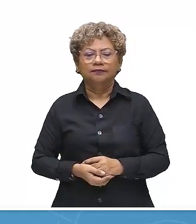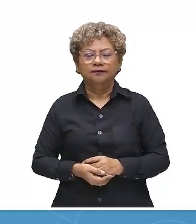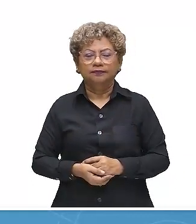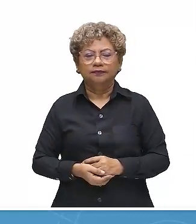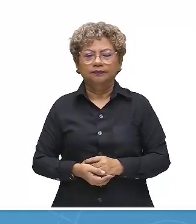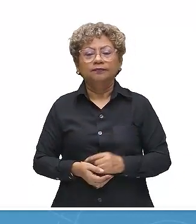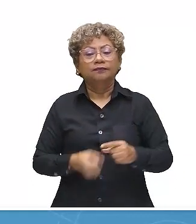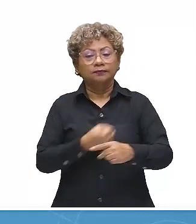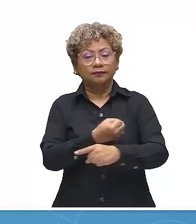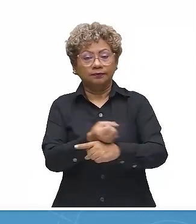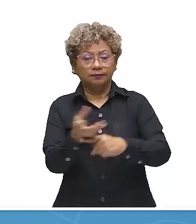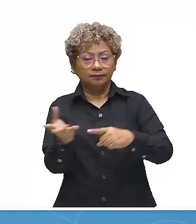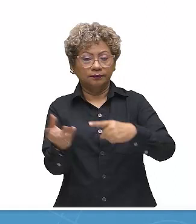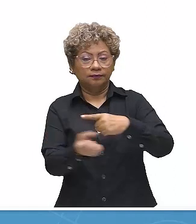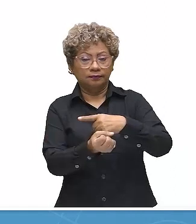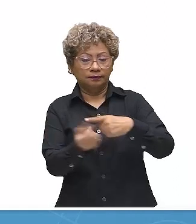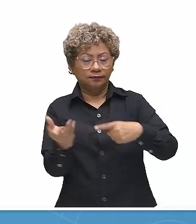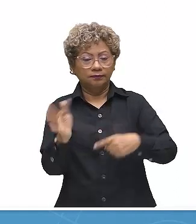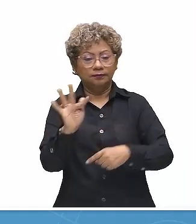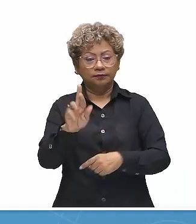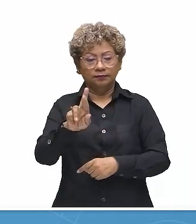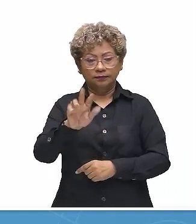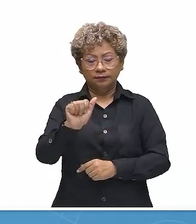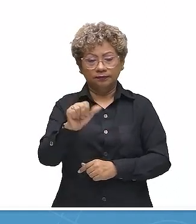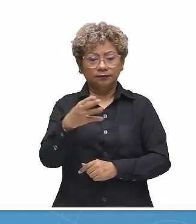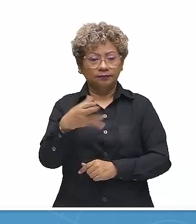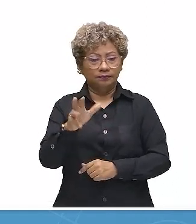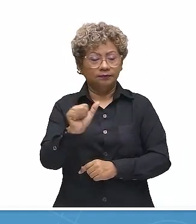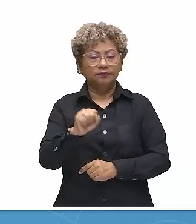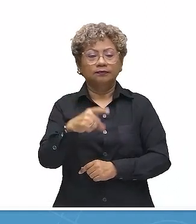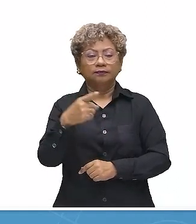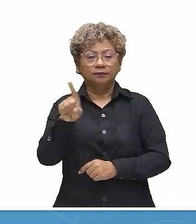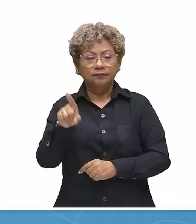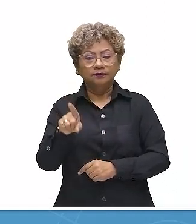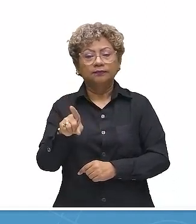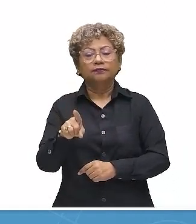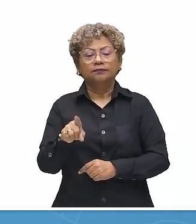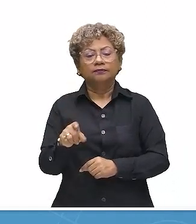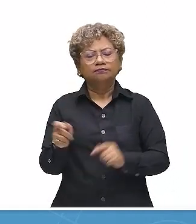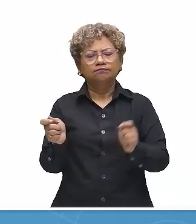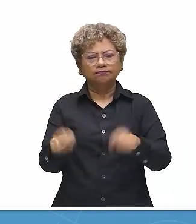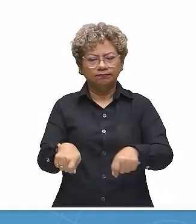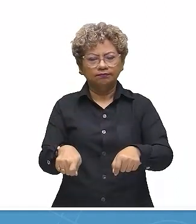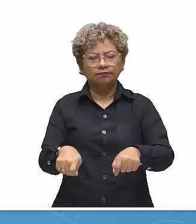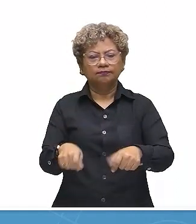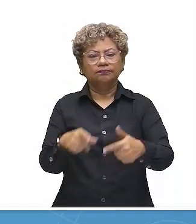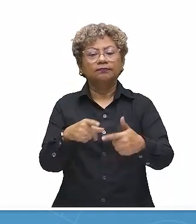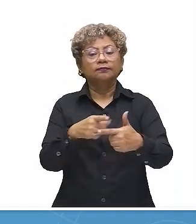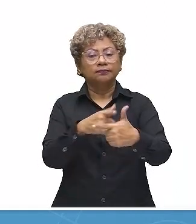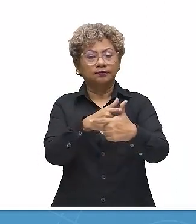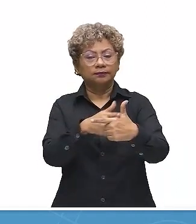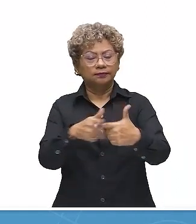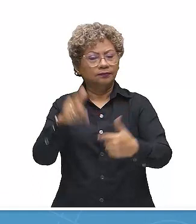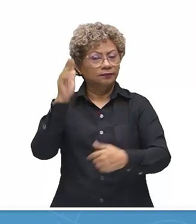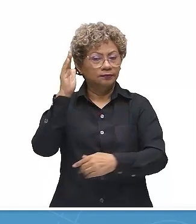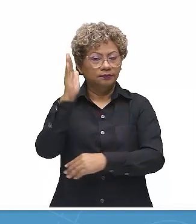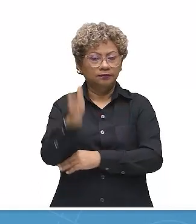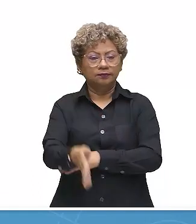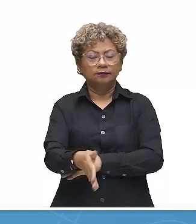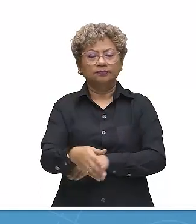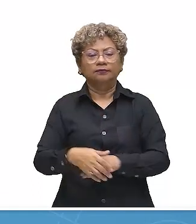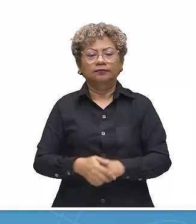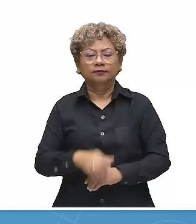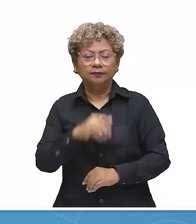encontrasse os divisores de 8 e de 16, a gente poderia dividir direto. Então, a gente tem aí os divisores